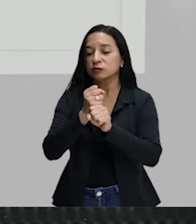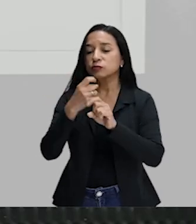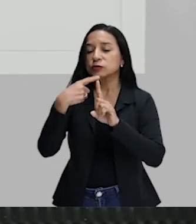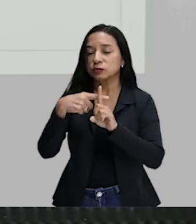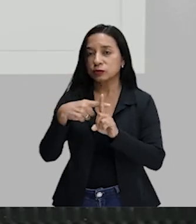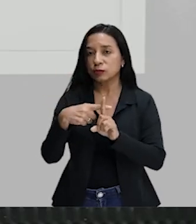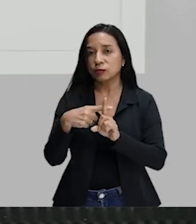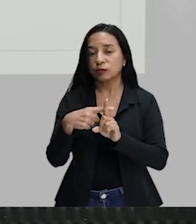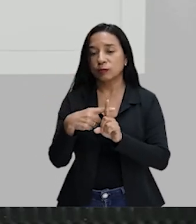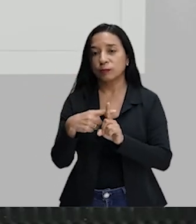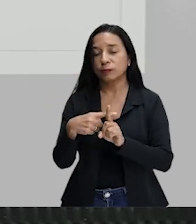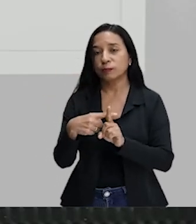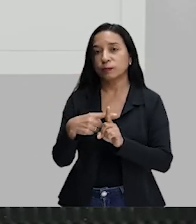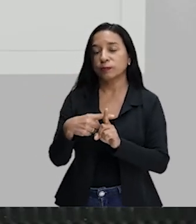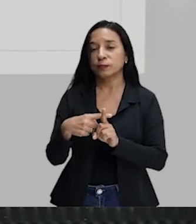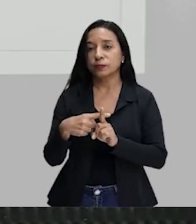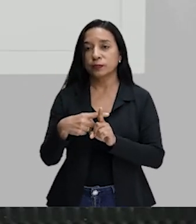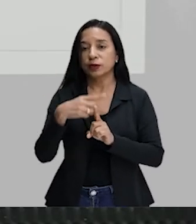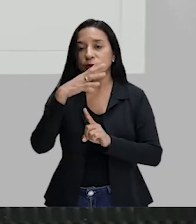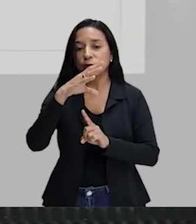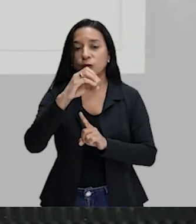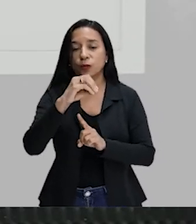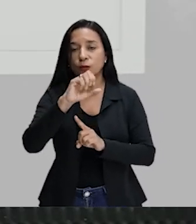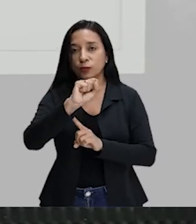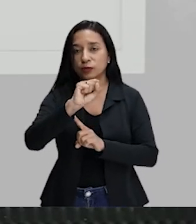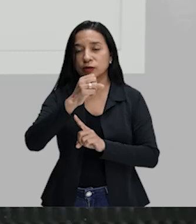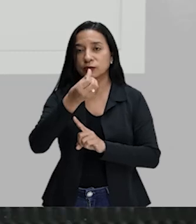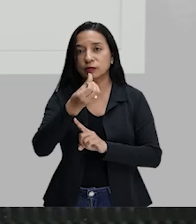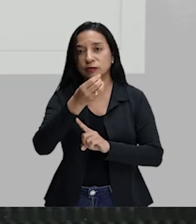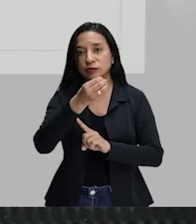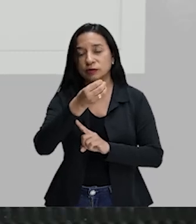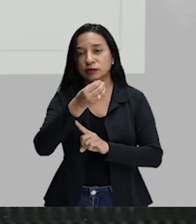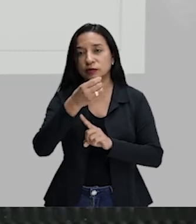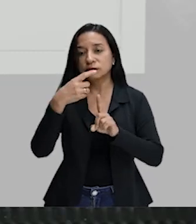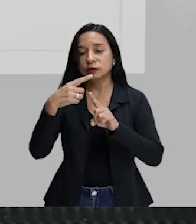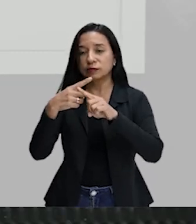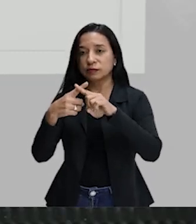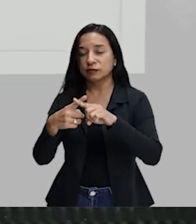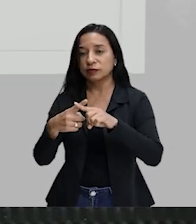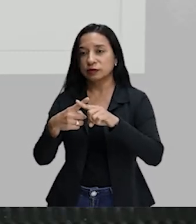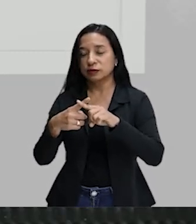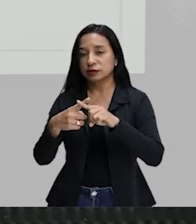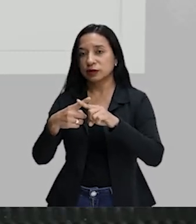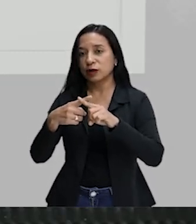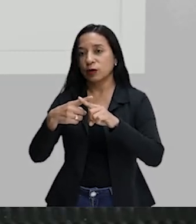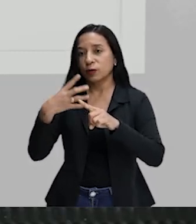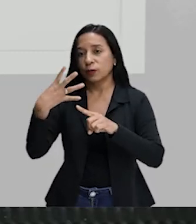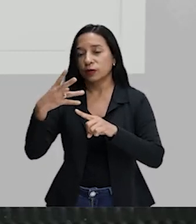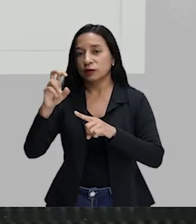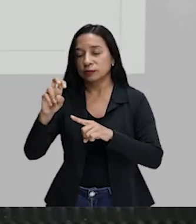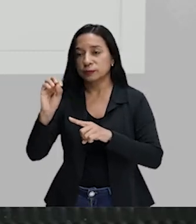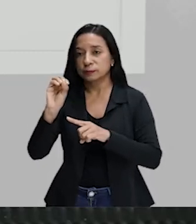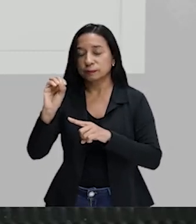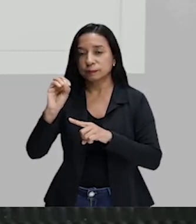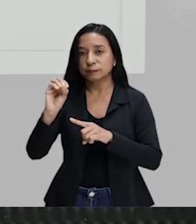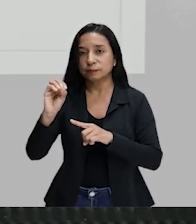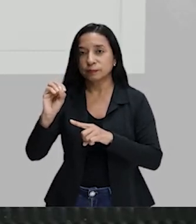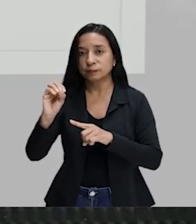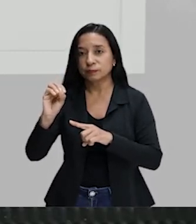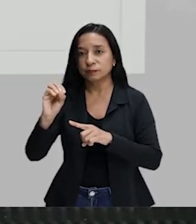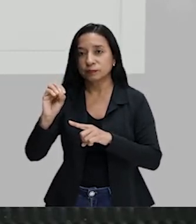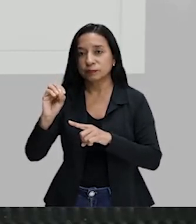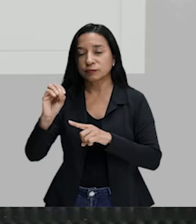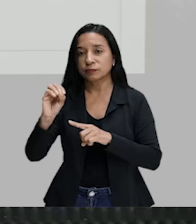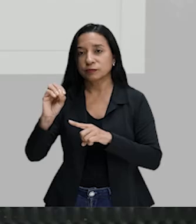Cosseno de 60 vezes o cosseno de 45 graus. Certo?